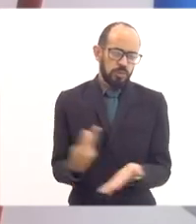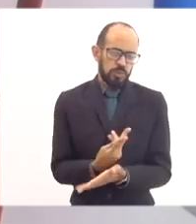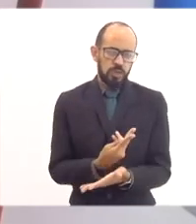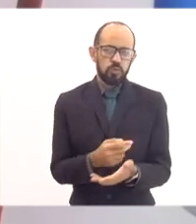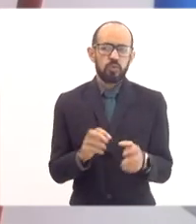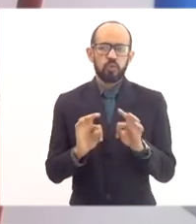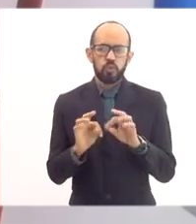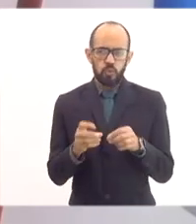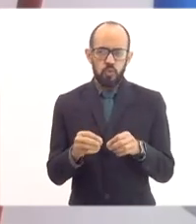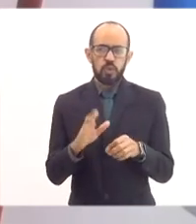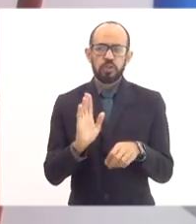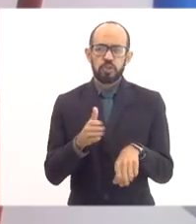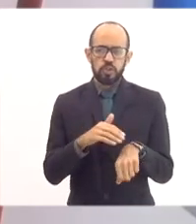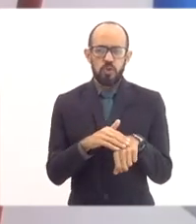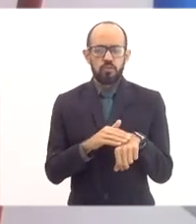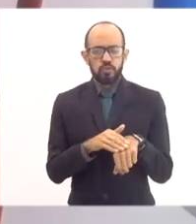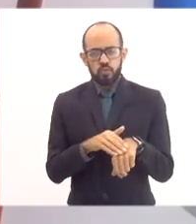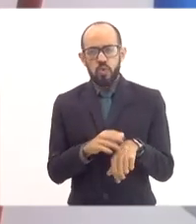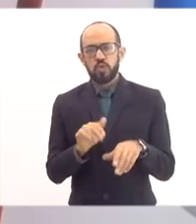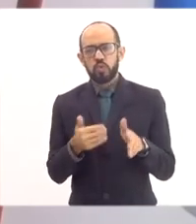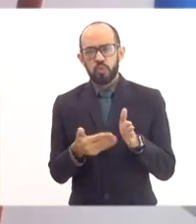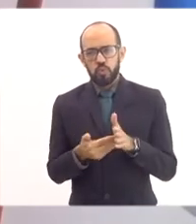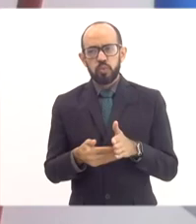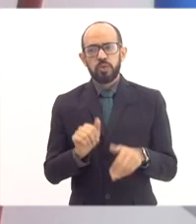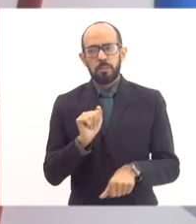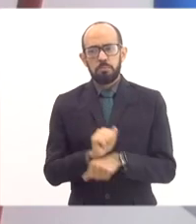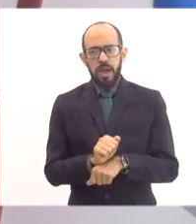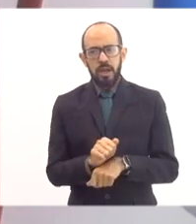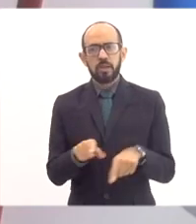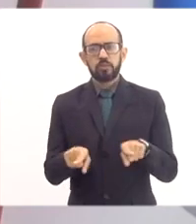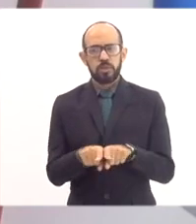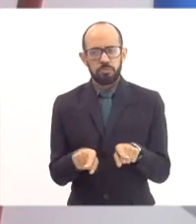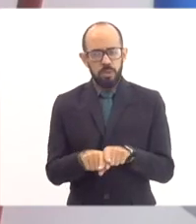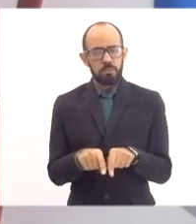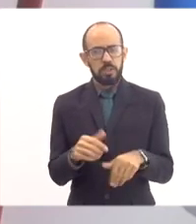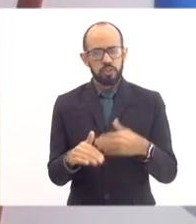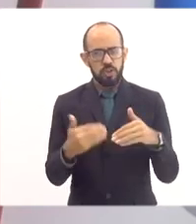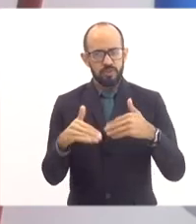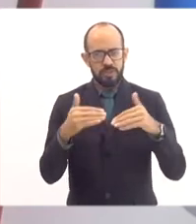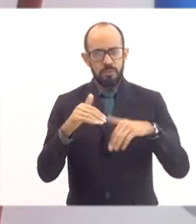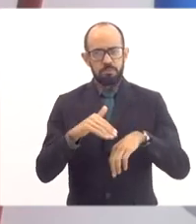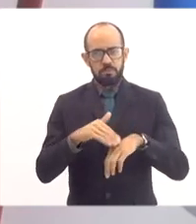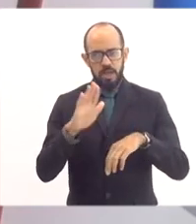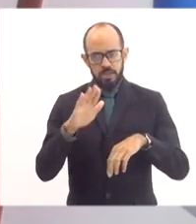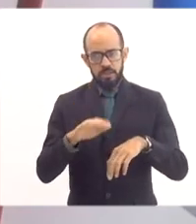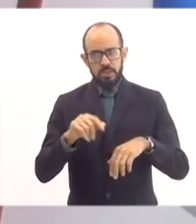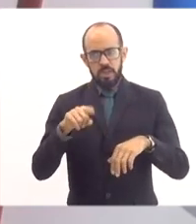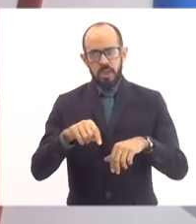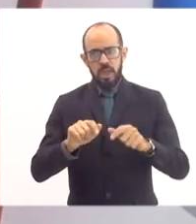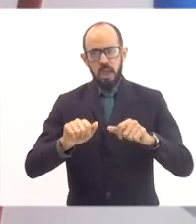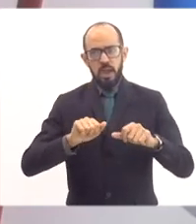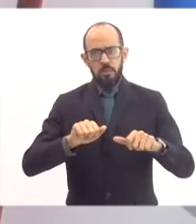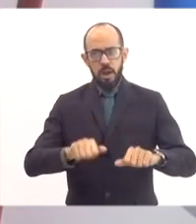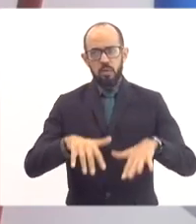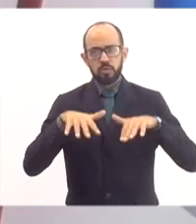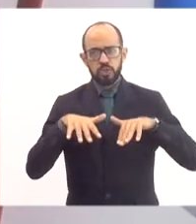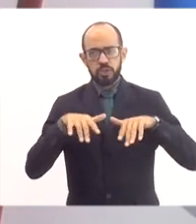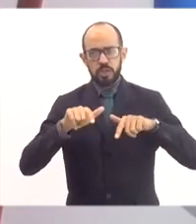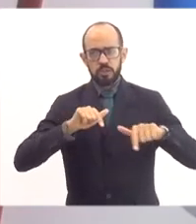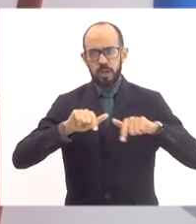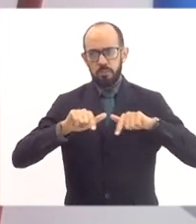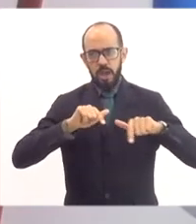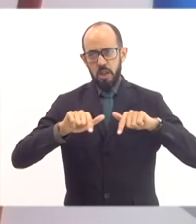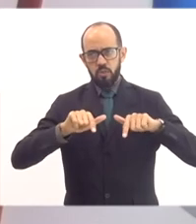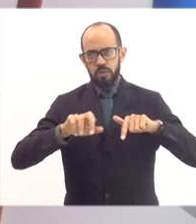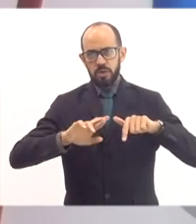gente avançou, o que está estagnado, o que a gente pode avançar mais, que é o objetivo dessa audiência. Na verdade, é uma audiência de trabalho, não é para blá,